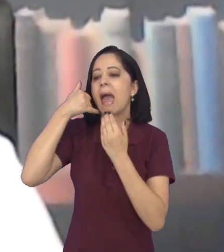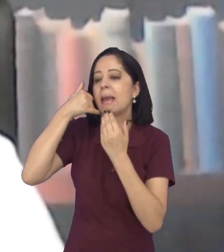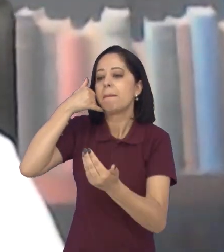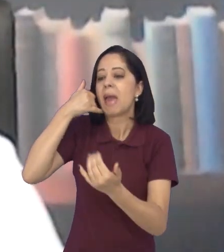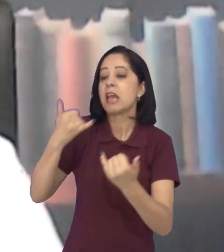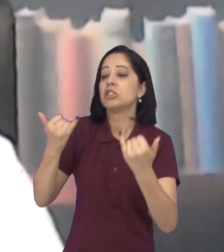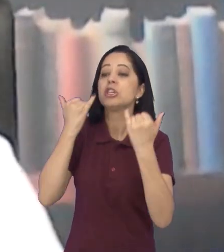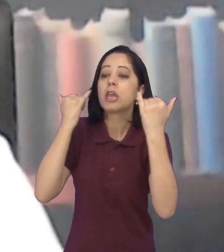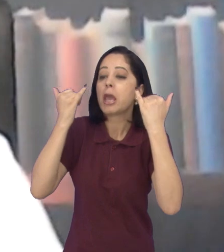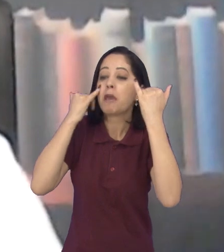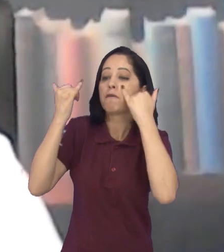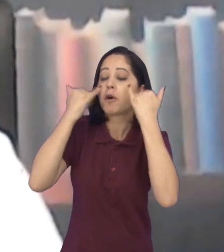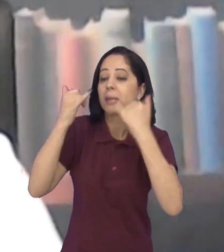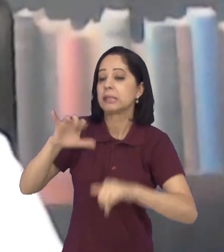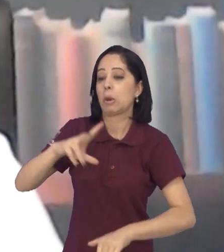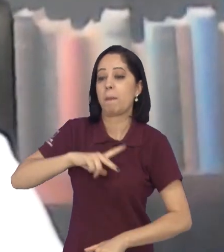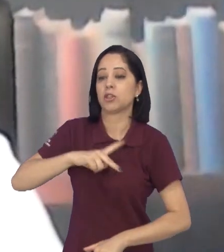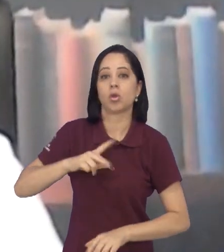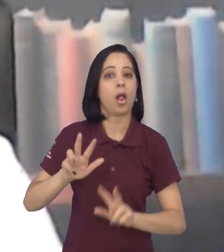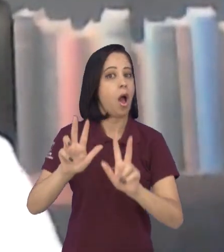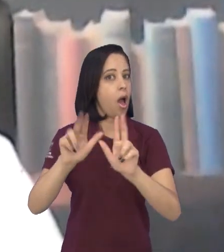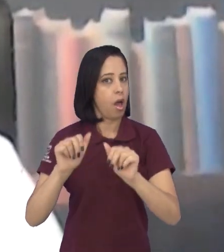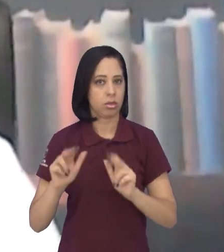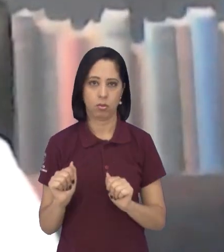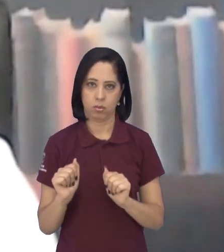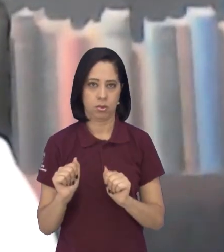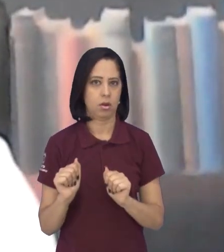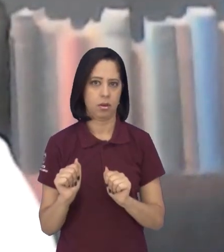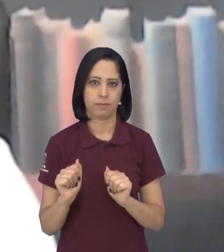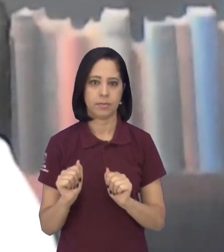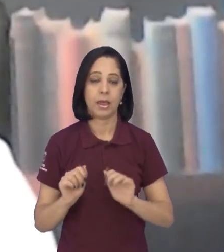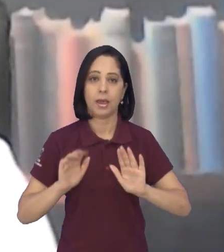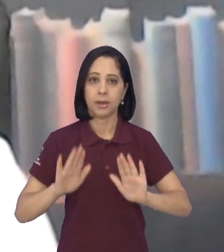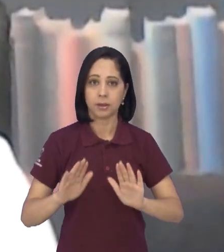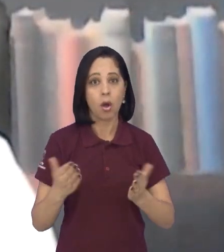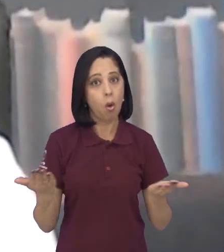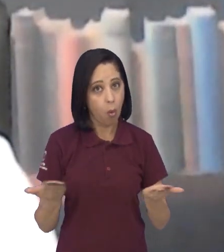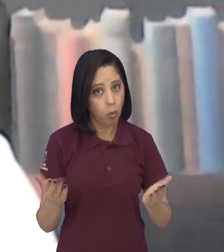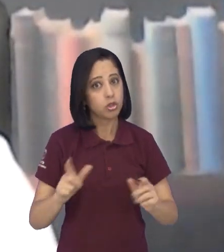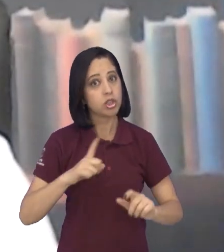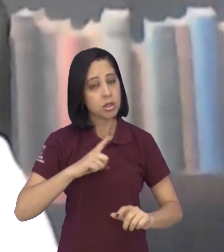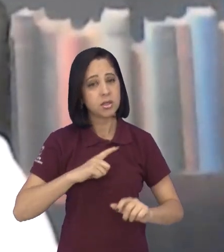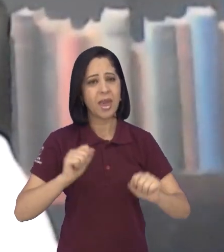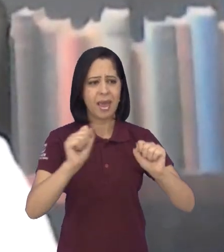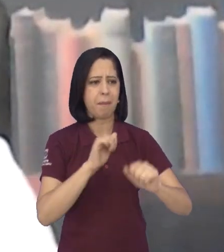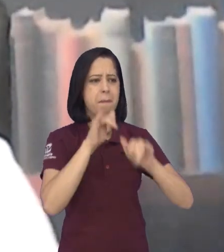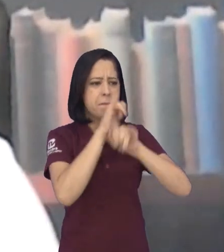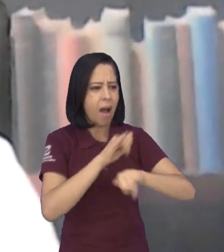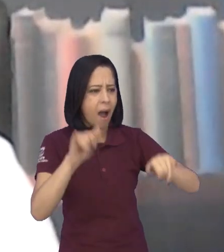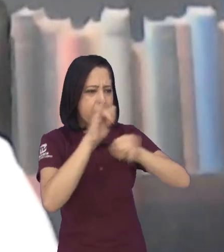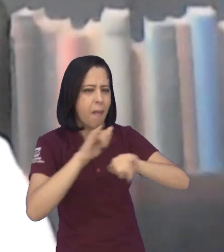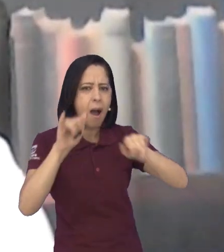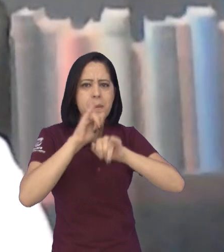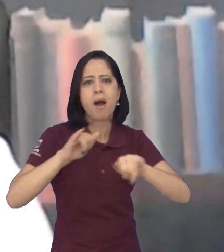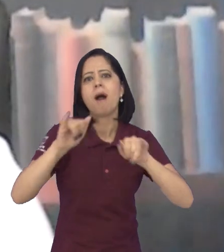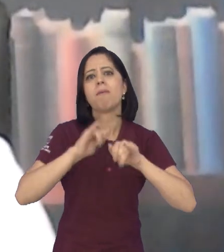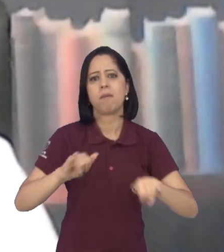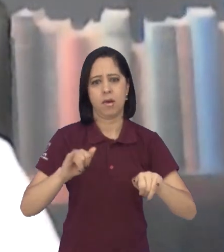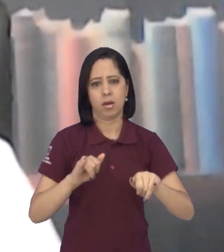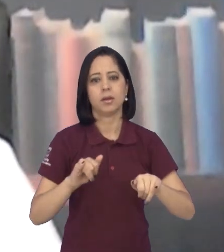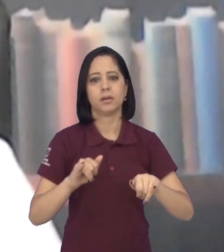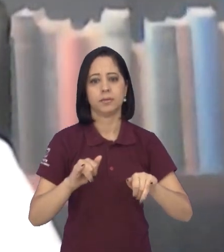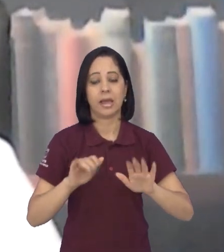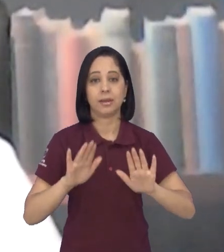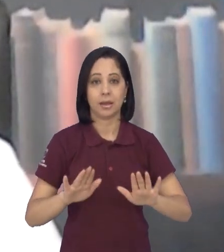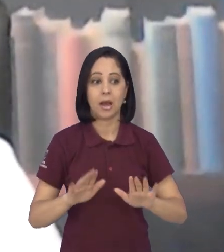falta informação proveniente tanto dos bancos, que são meios seguros. O que falta, na verdade, é um pouquinho, talvez,